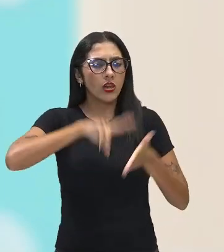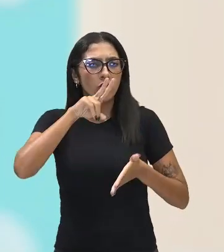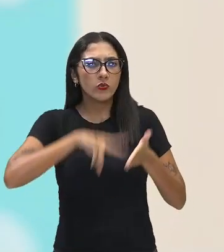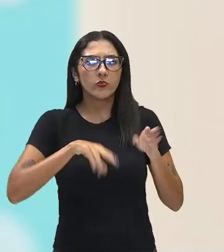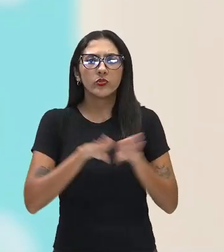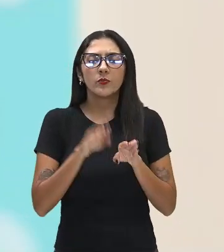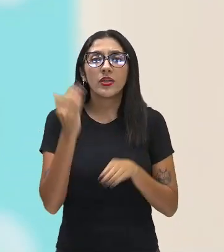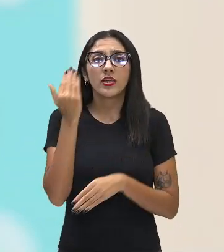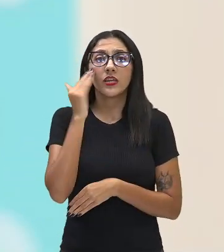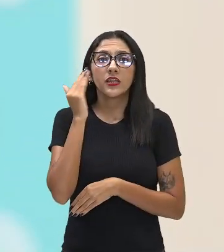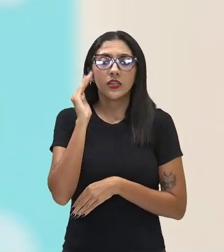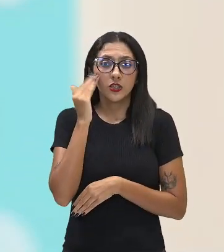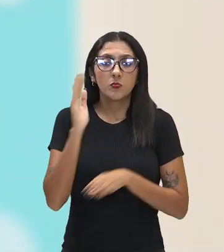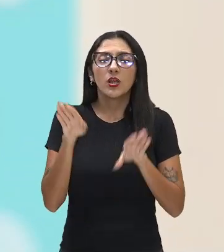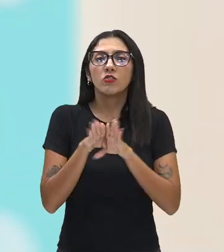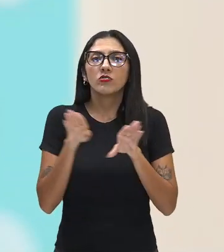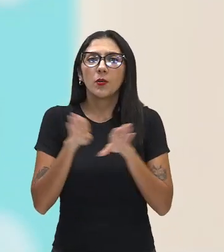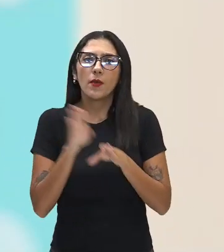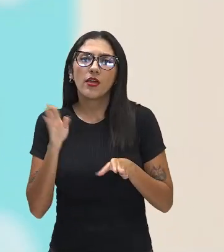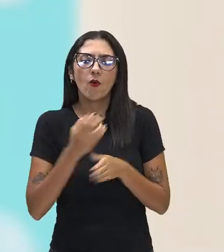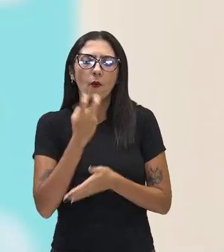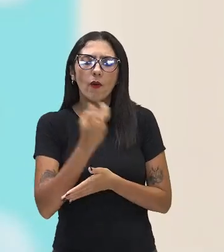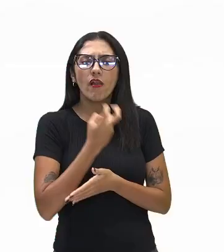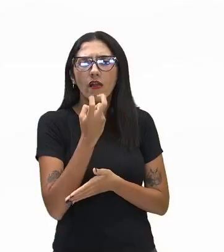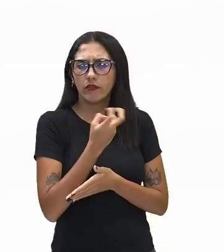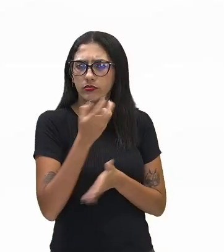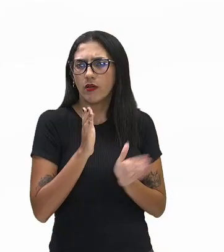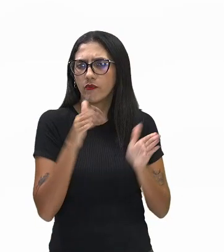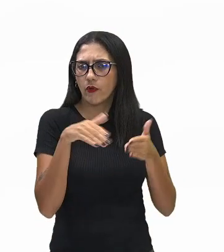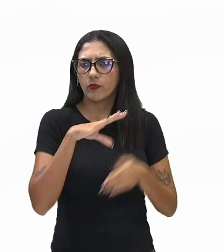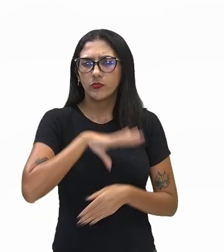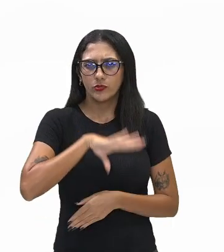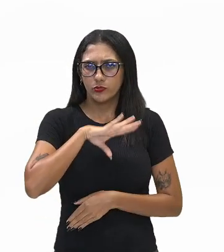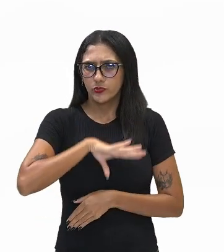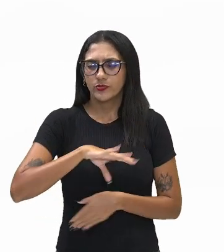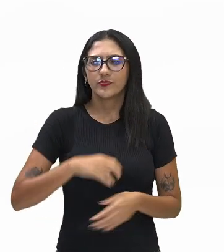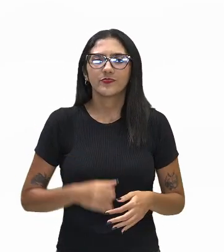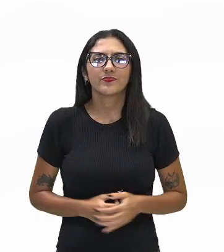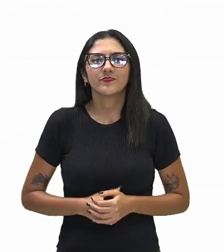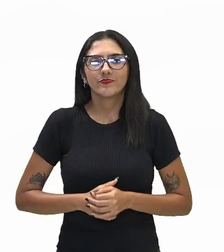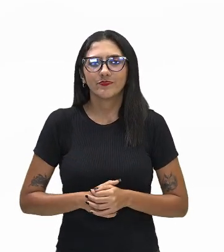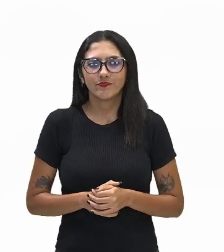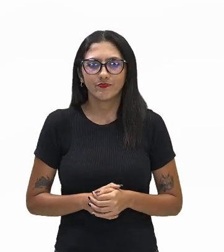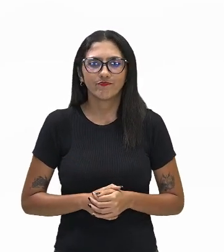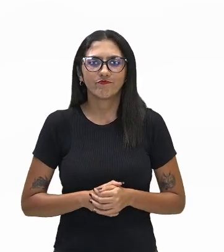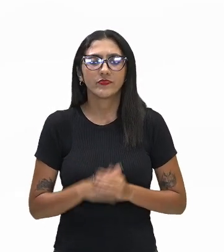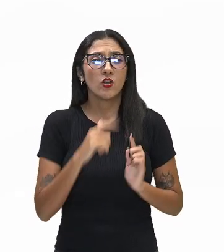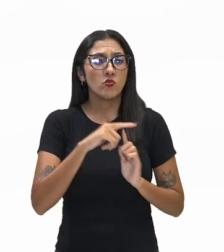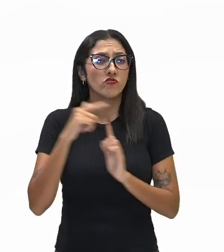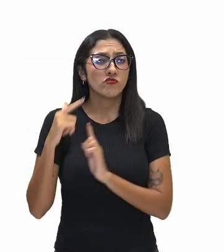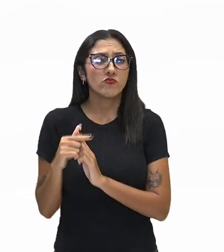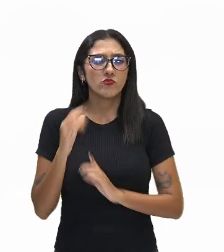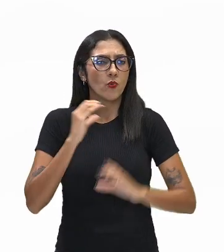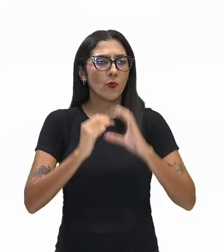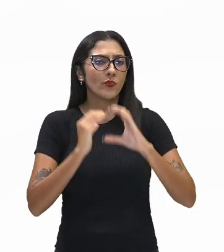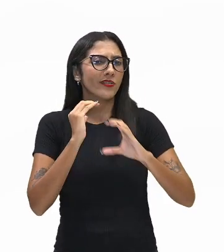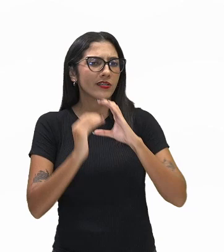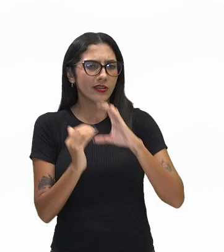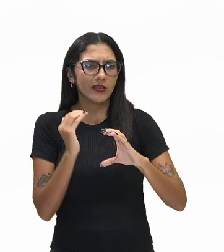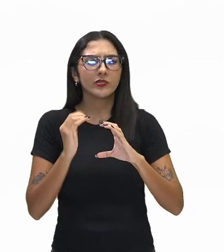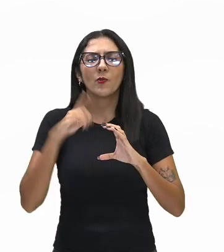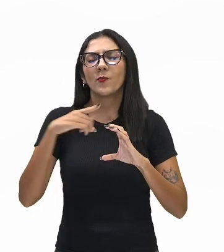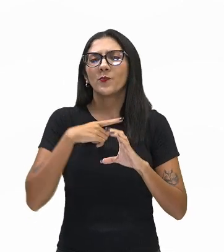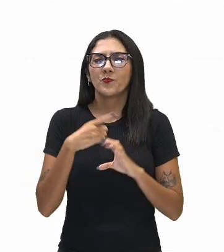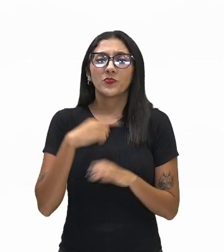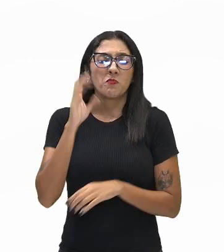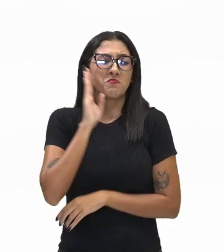e oralidade. Então, vamos iniciar. Os meios de comunicação são uma das